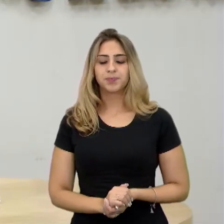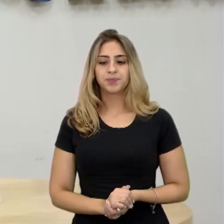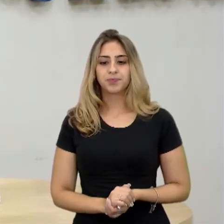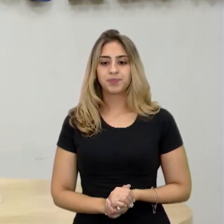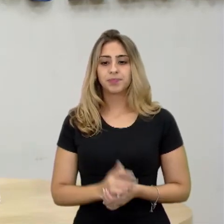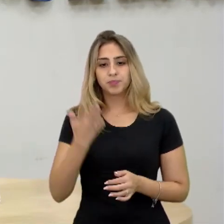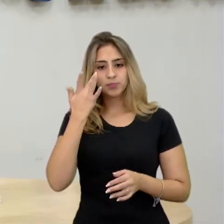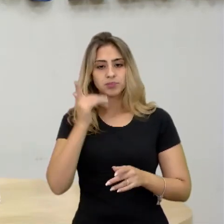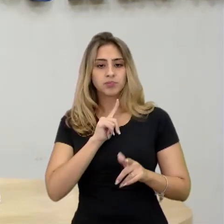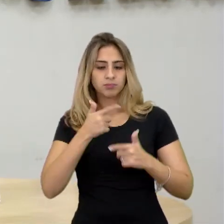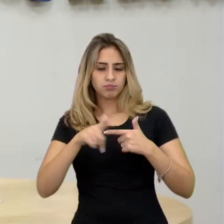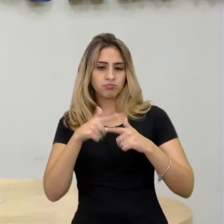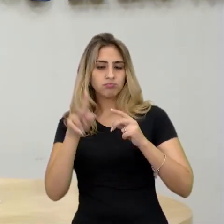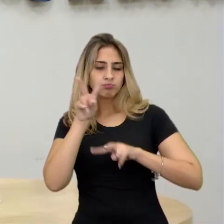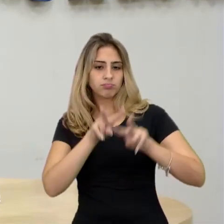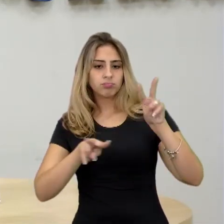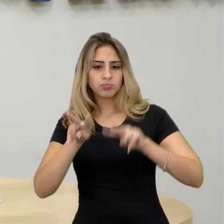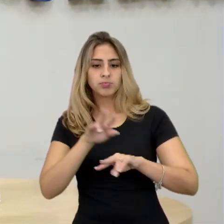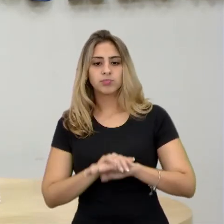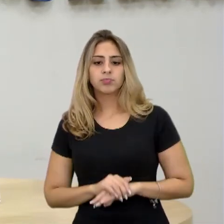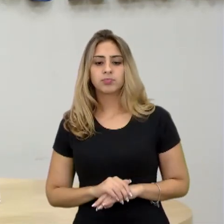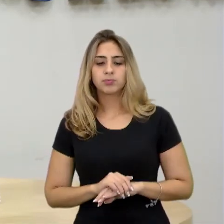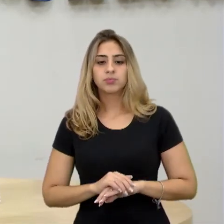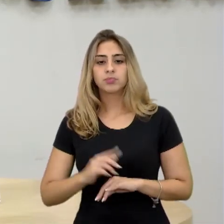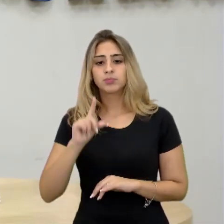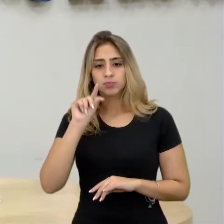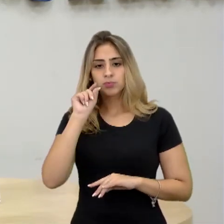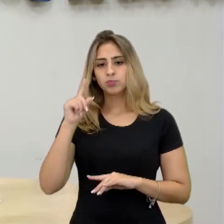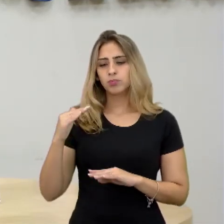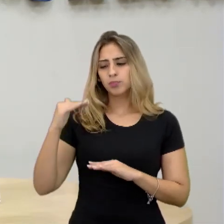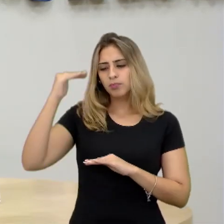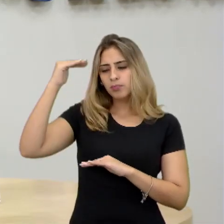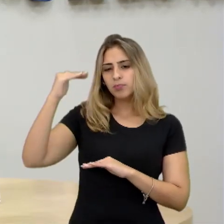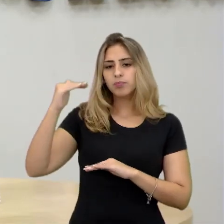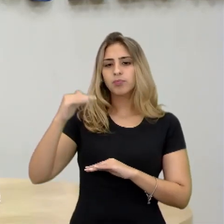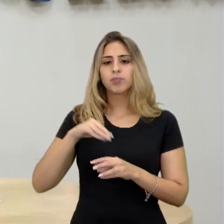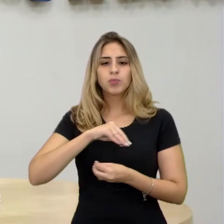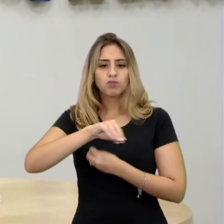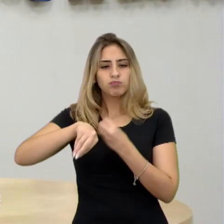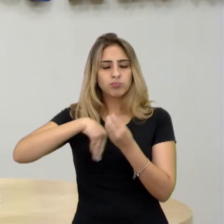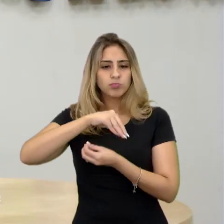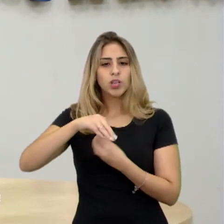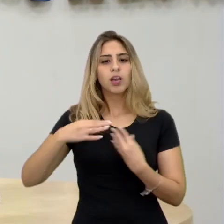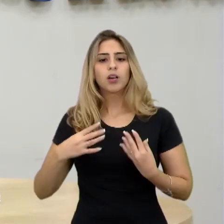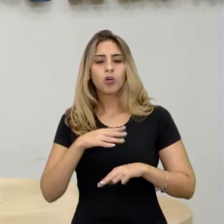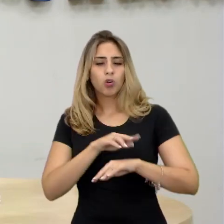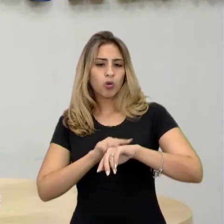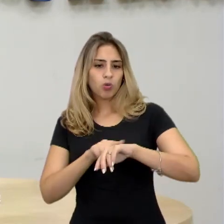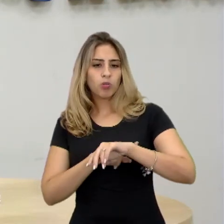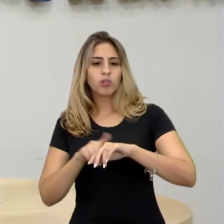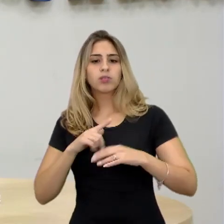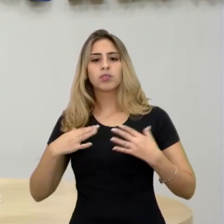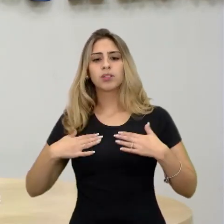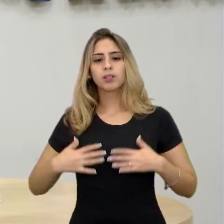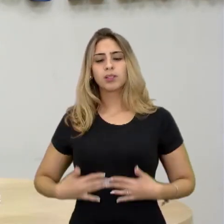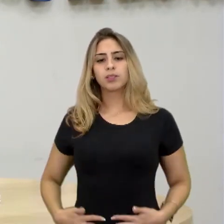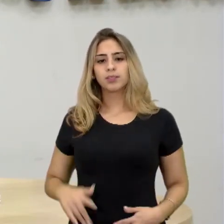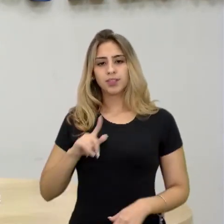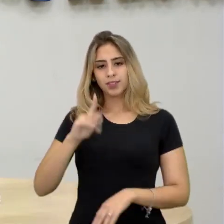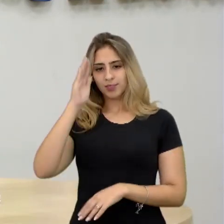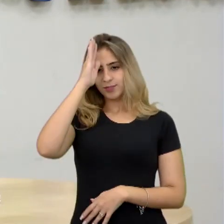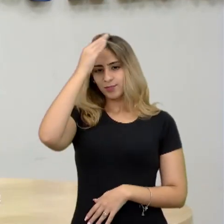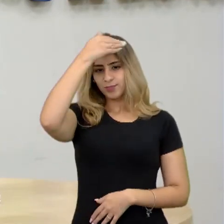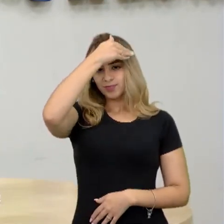problemas visuais. Eu sou um homem de estatura média, mestiço, estou de camiseta e tenho também um topete.